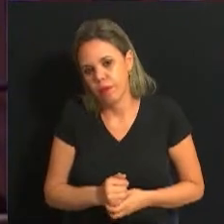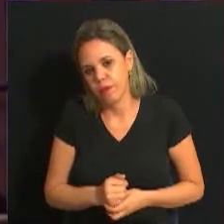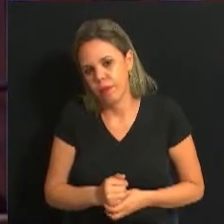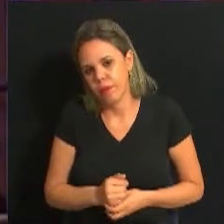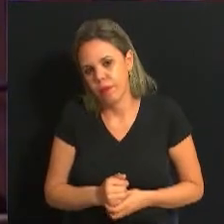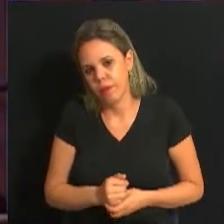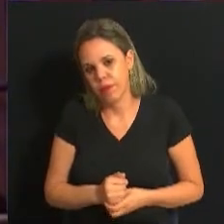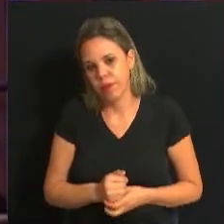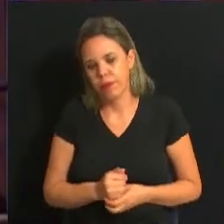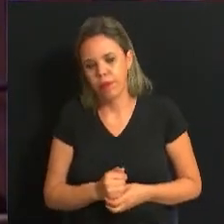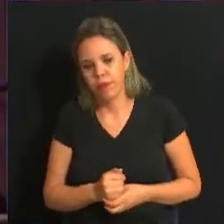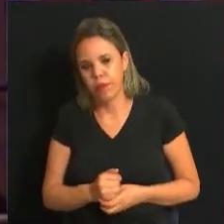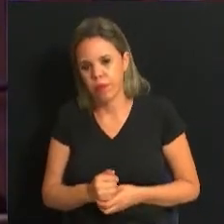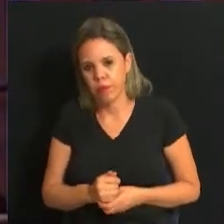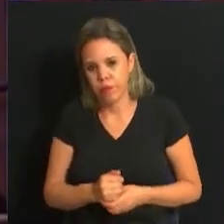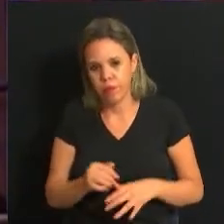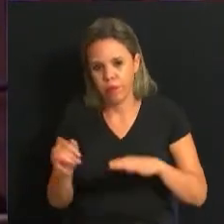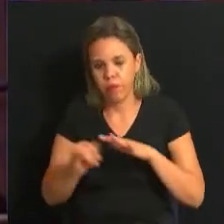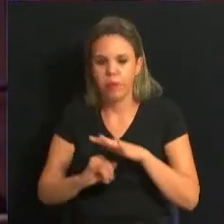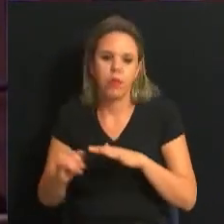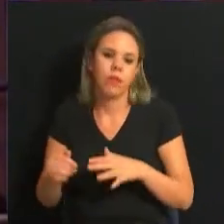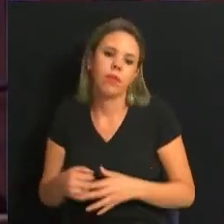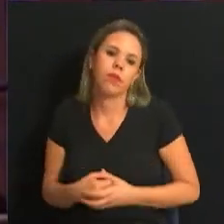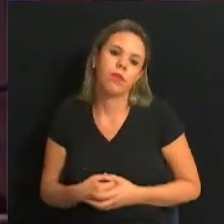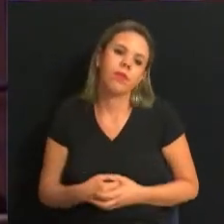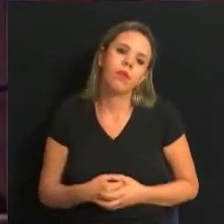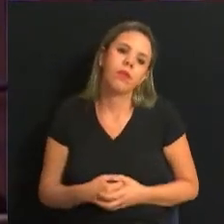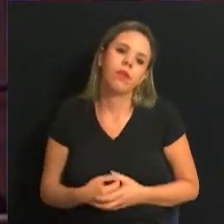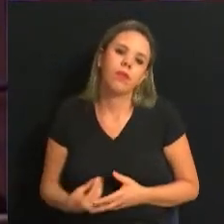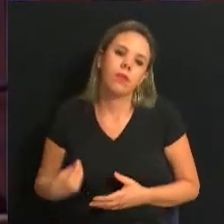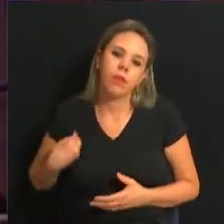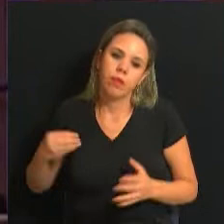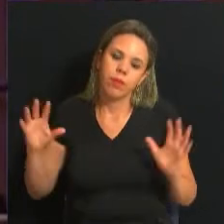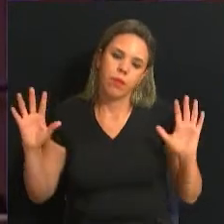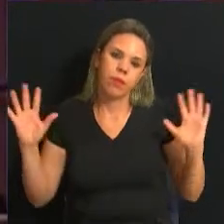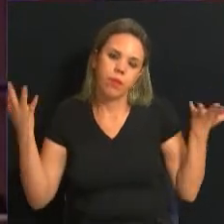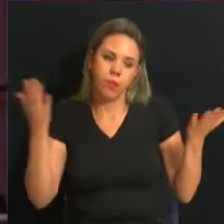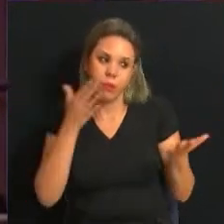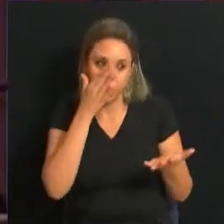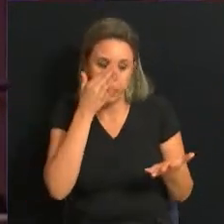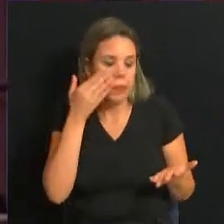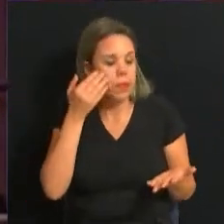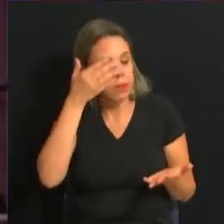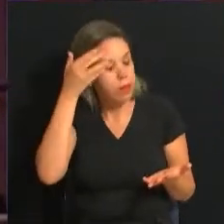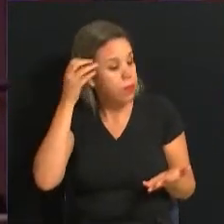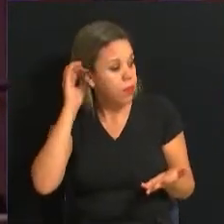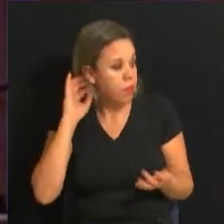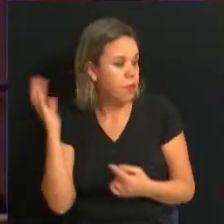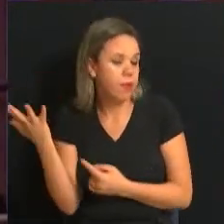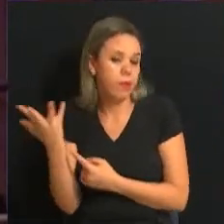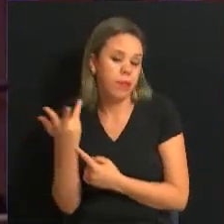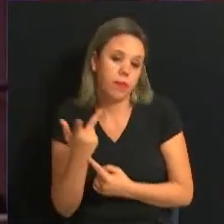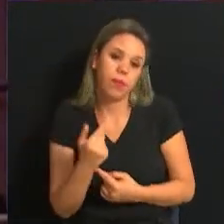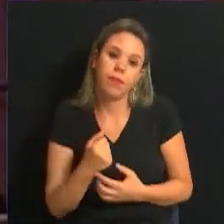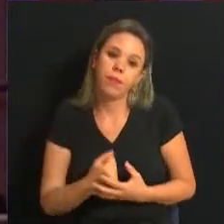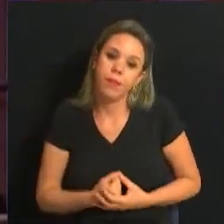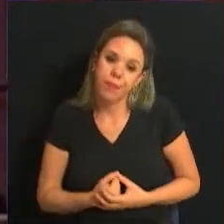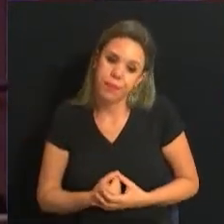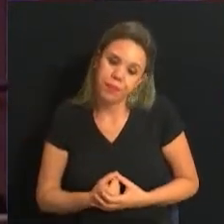enfim, o Instituto de Artes está celebrando com arte